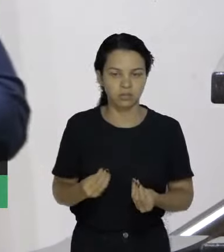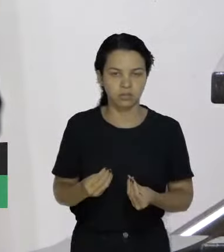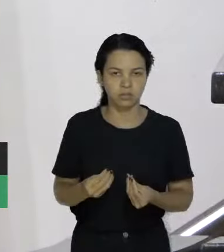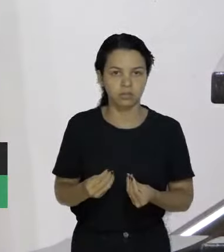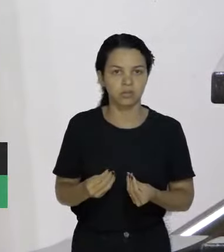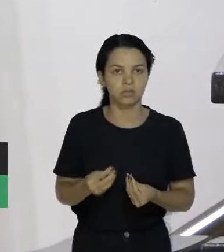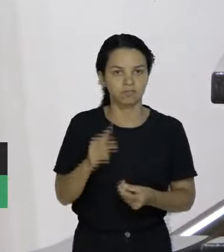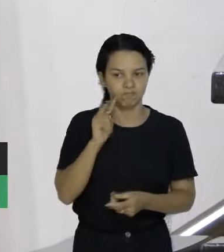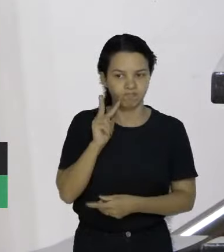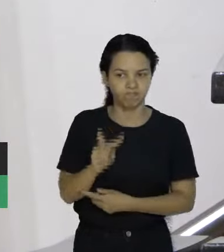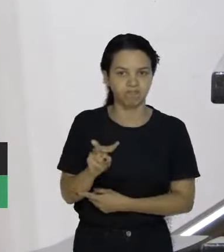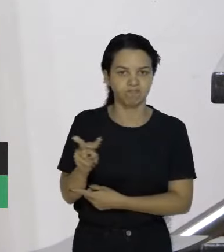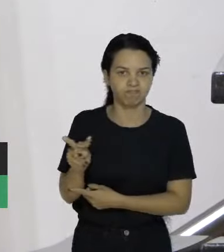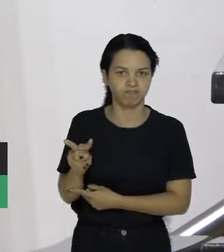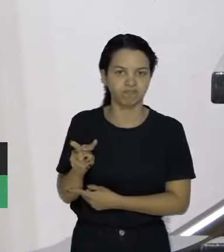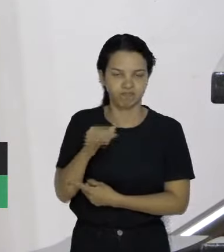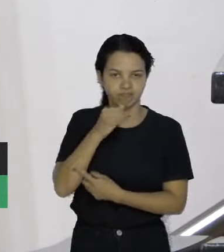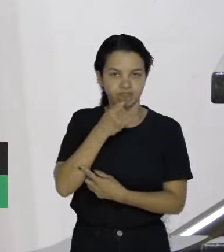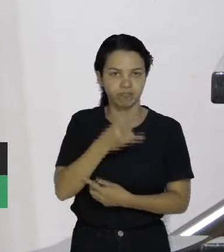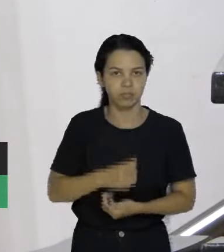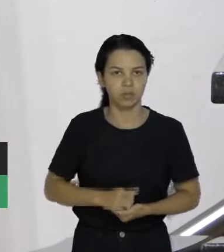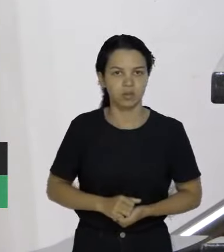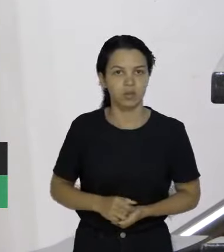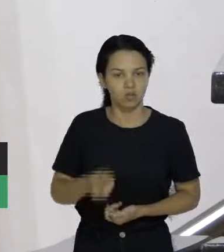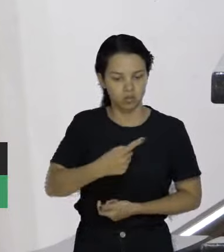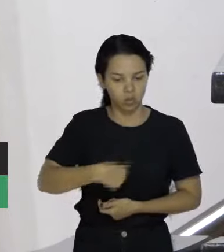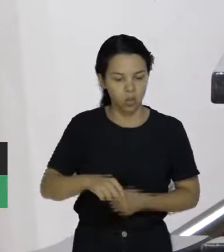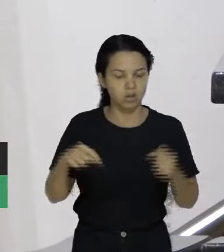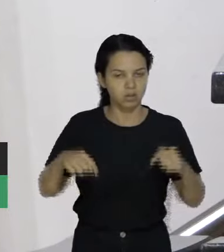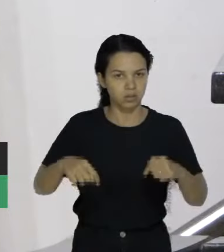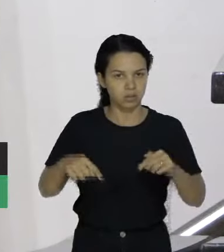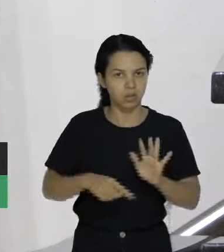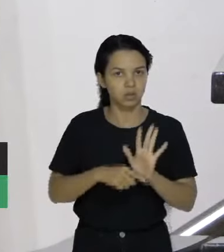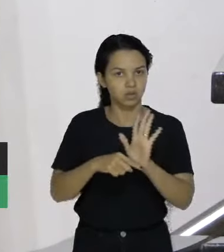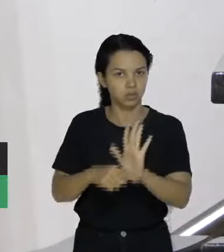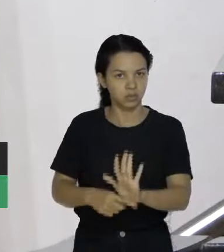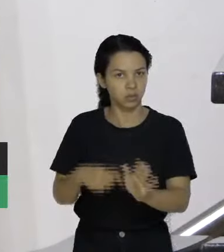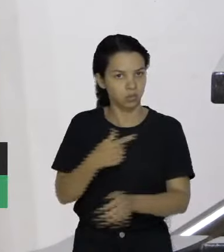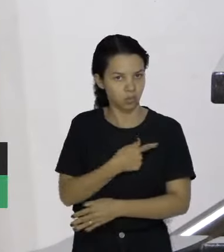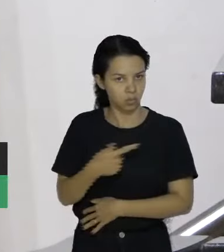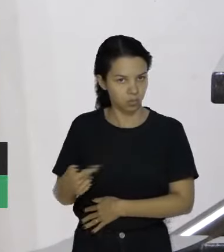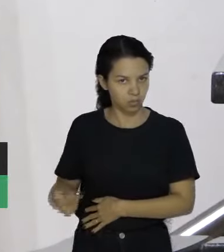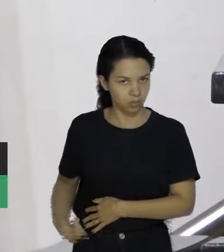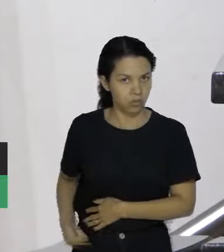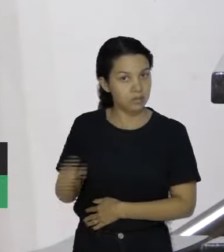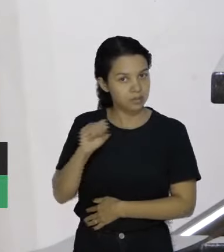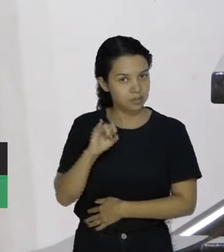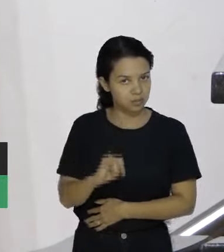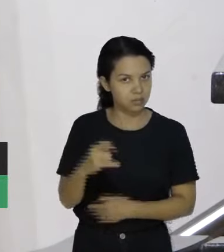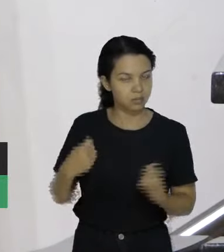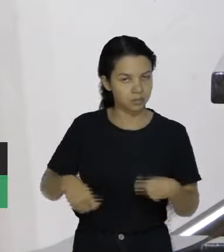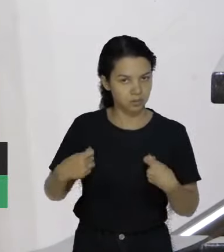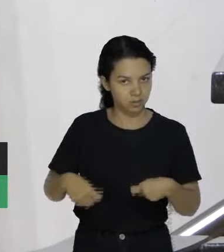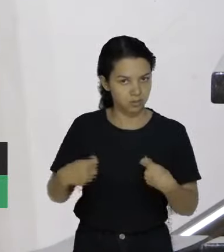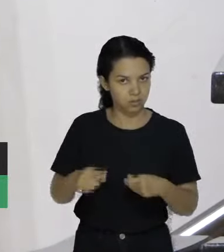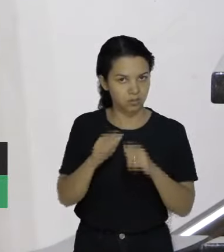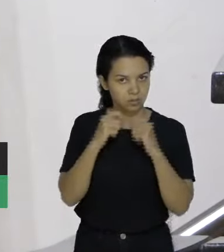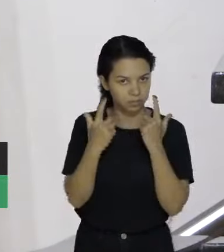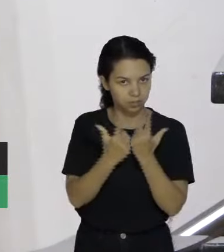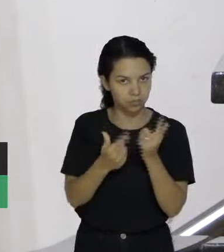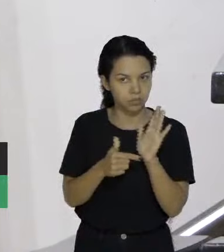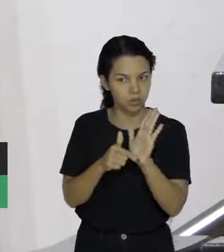deparando com essa realidade e a gente estará aqui ajudando o governo do estado que se precisar sim da Assembleia Legislativa para ajudar